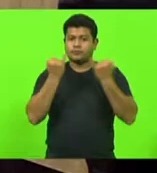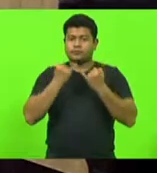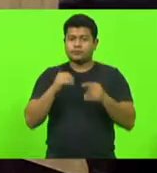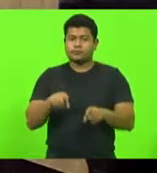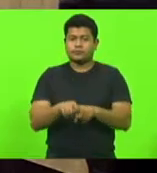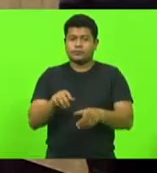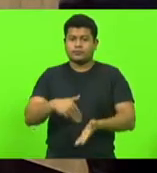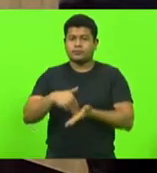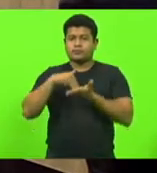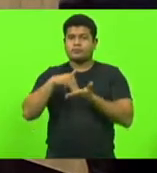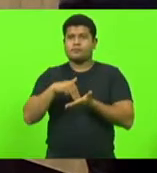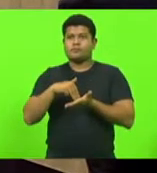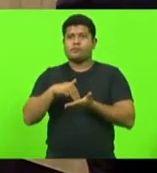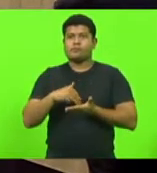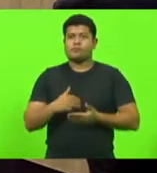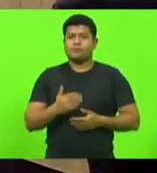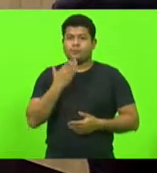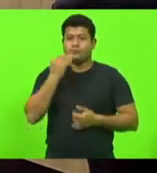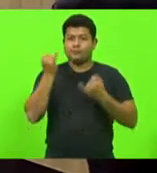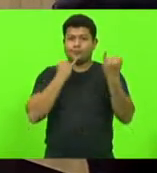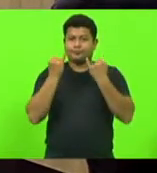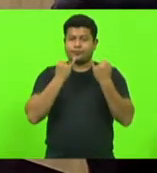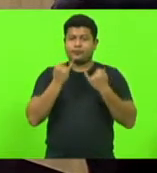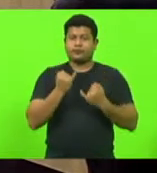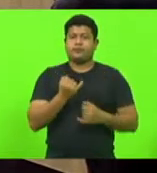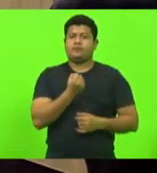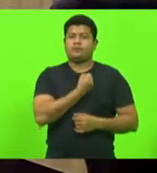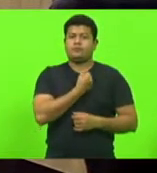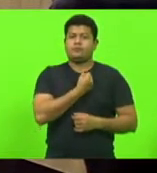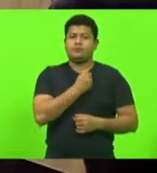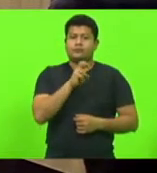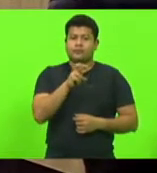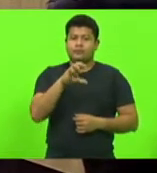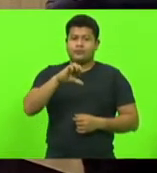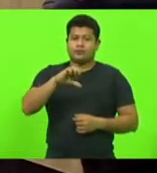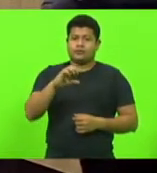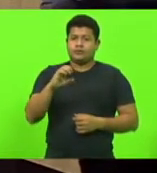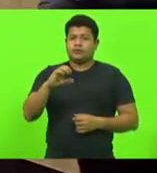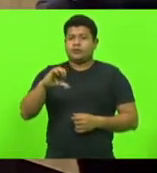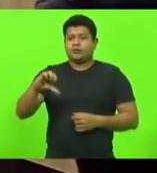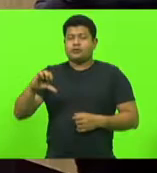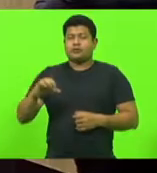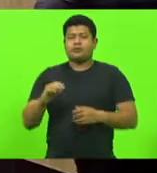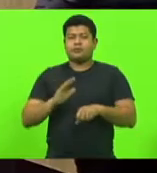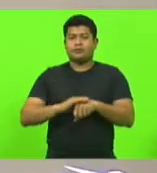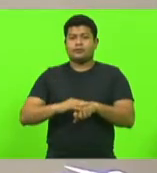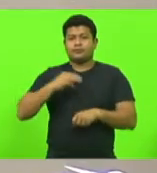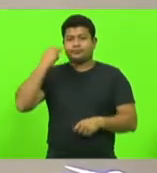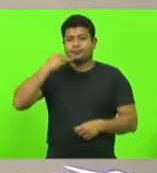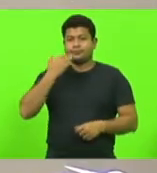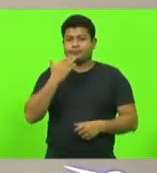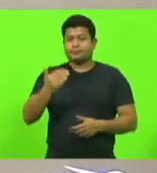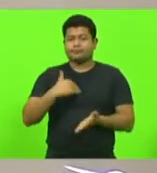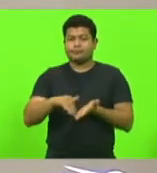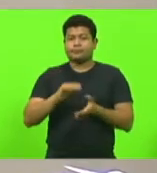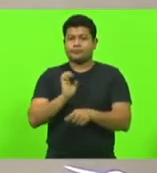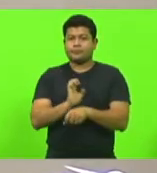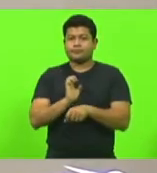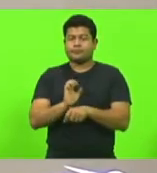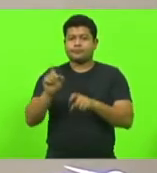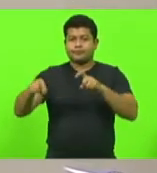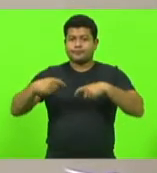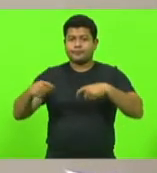moções. Pedidos de informação. Pedido de informação 599, autor deputado Márcio Machado, solicitando ao secretário de Estado da